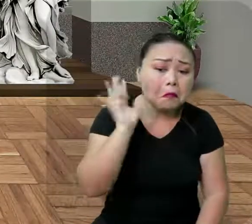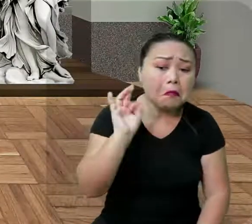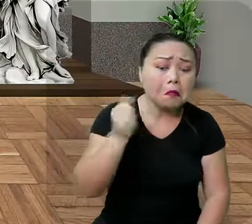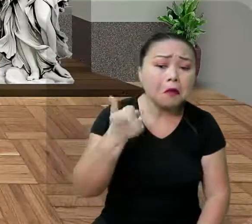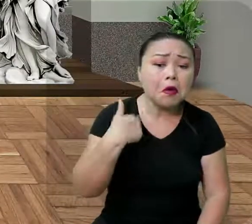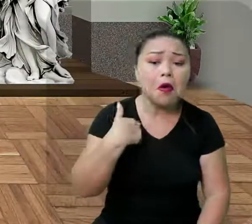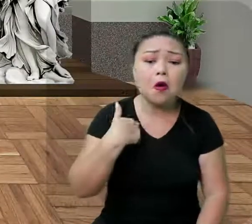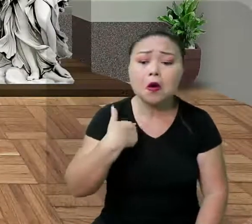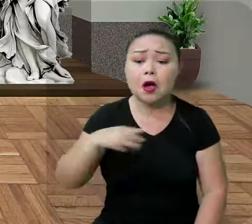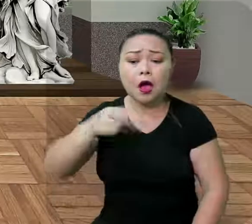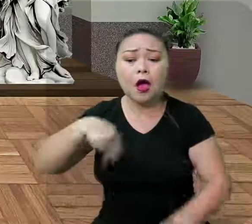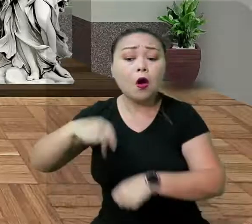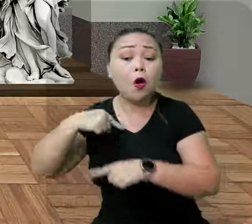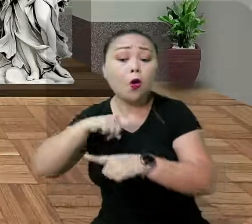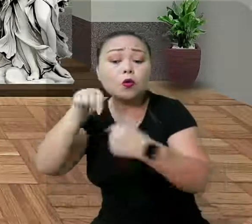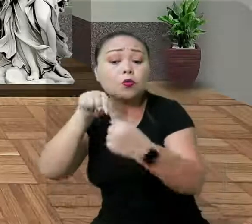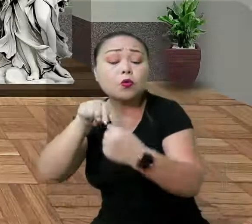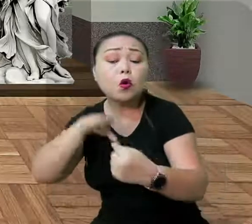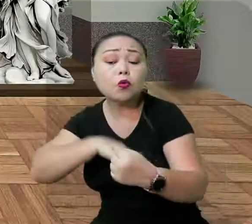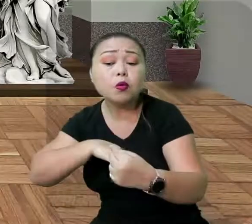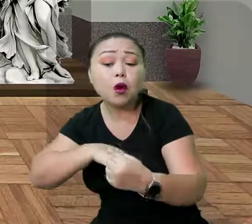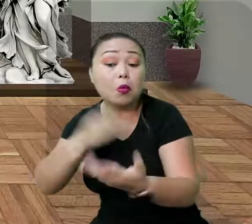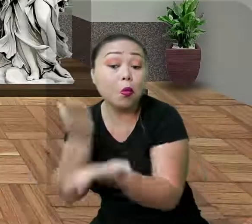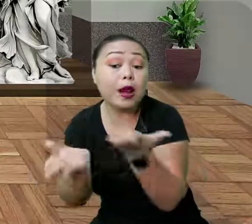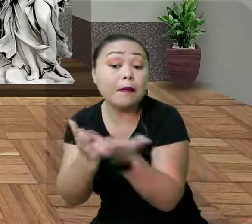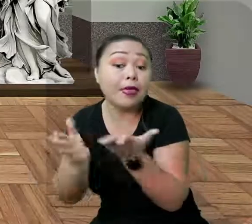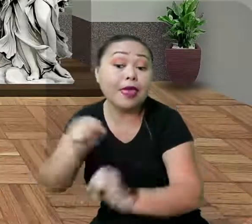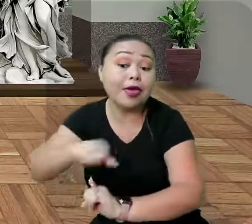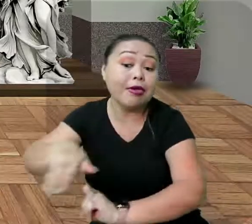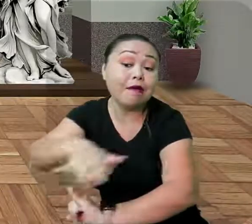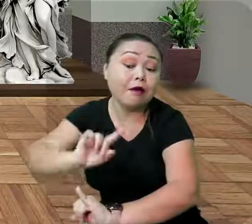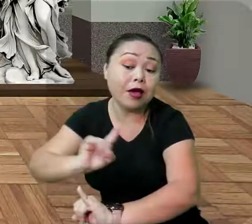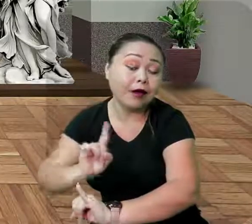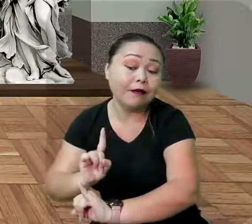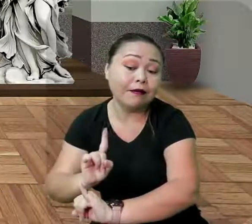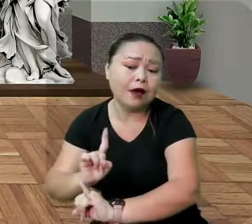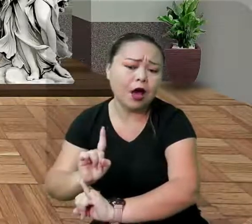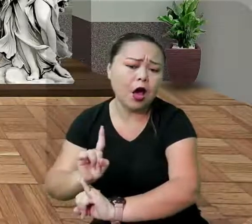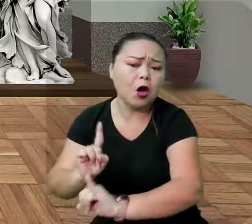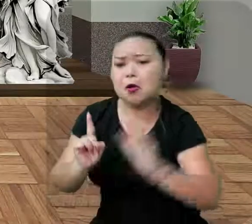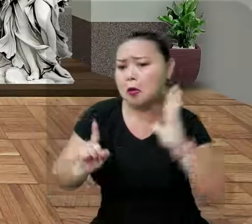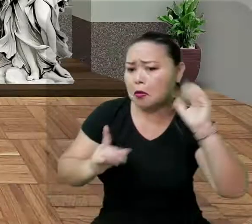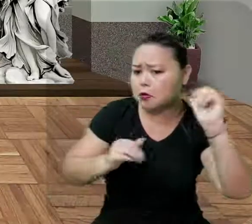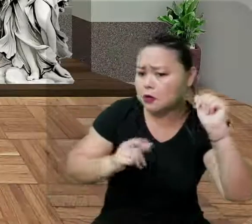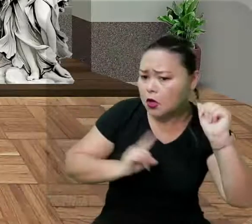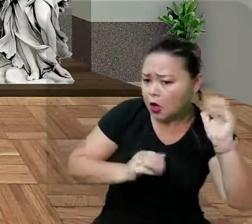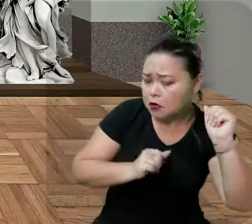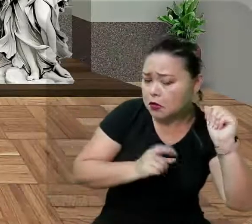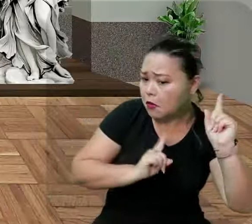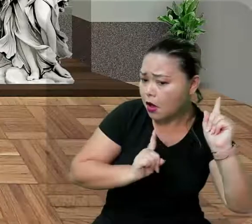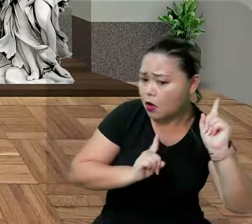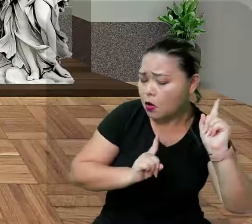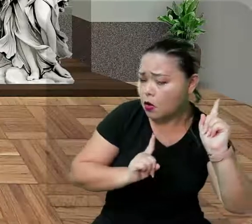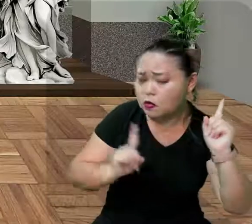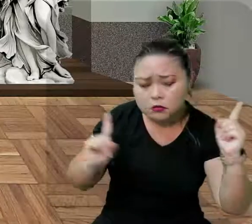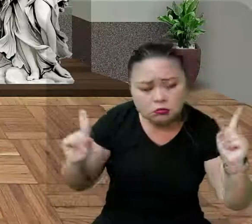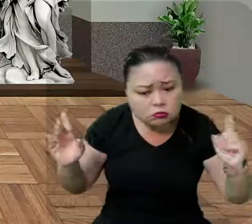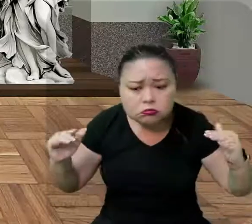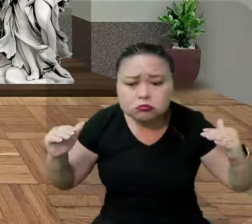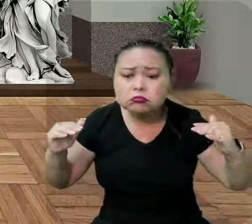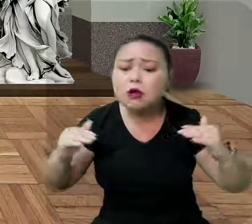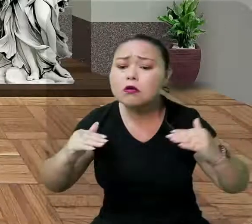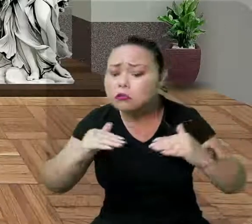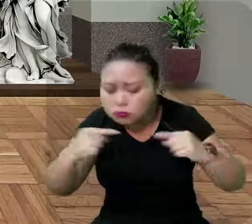a intenção dos portugueses não era perder eles e muito menos dos espanhóis Então vamos chegar